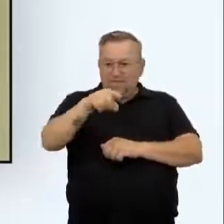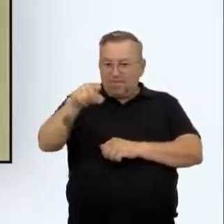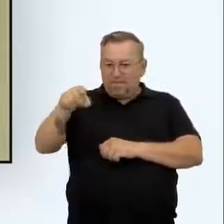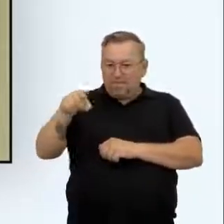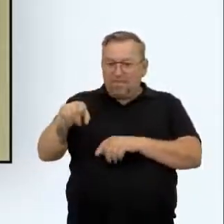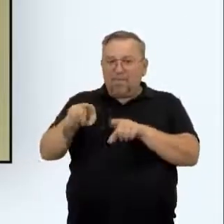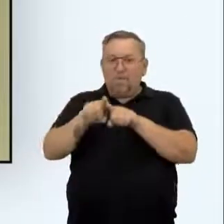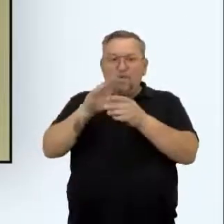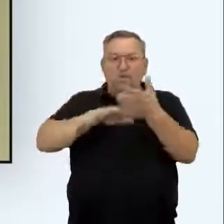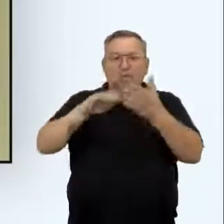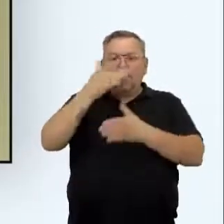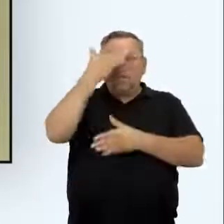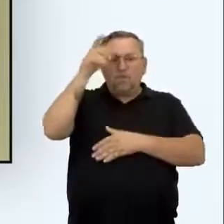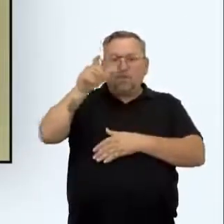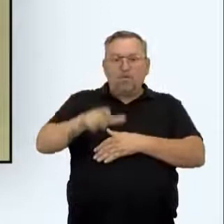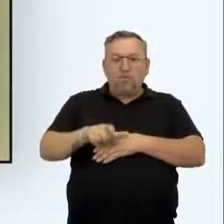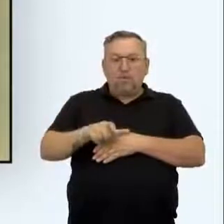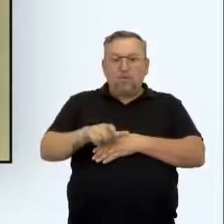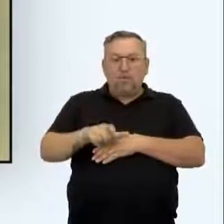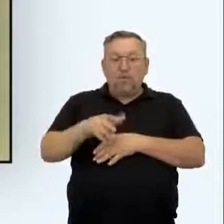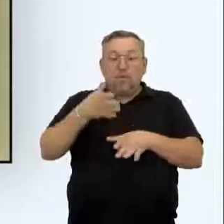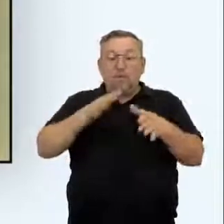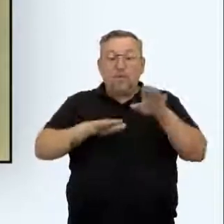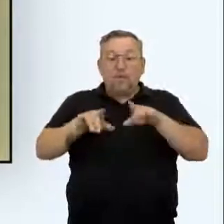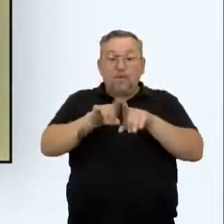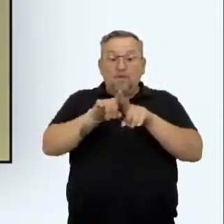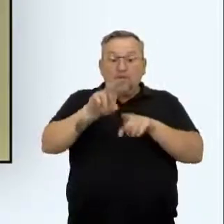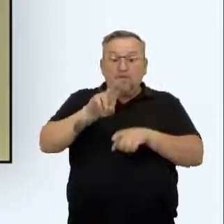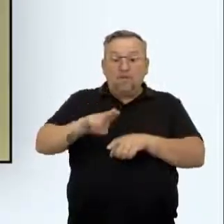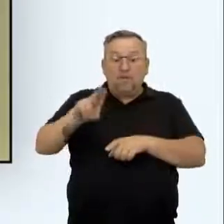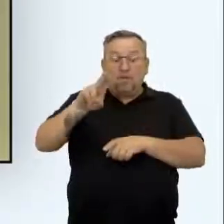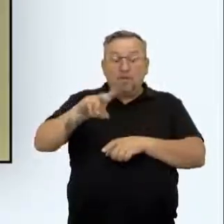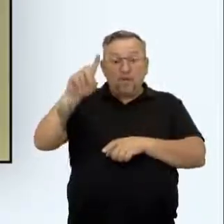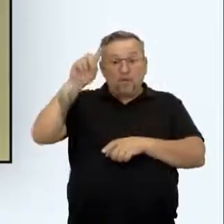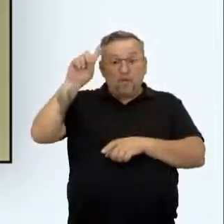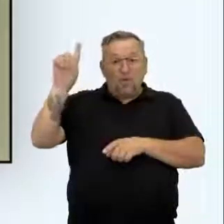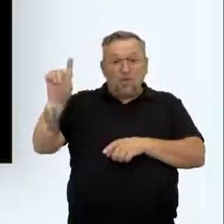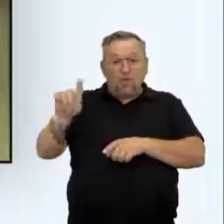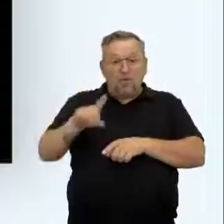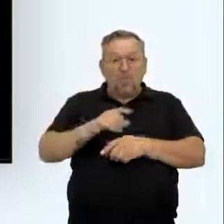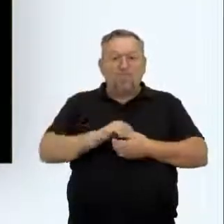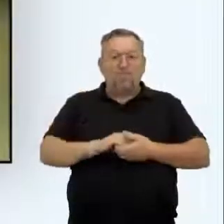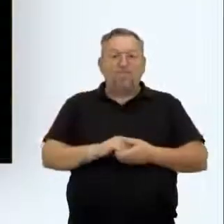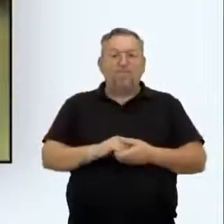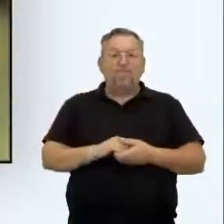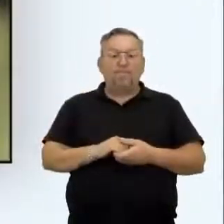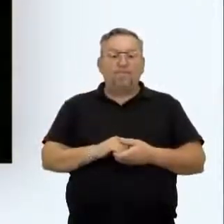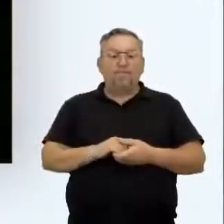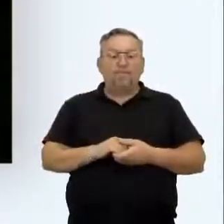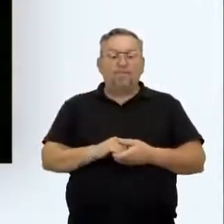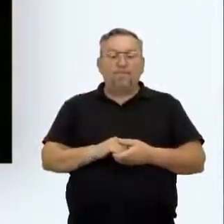mundo, em todo mundo. Vai mexer até com os aparelhos que você usa todo dia, as coisas da sua vida.